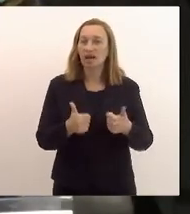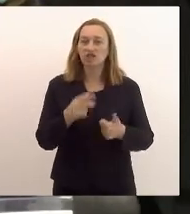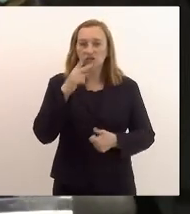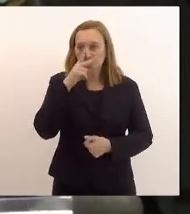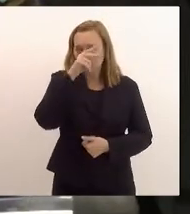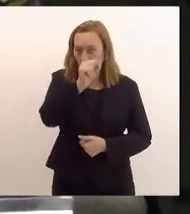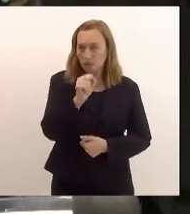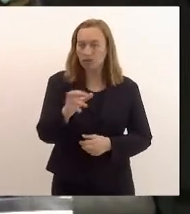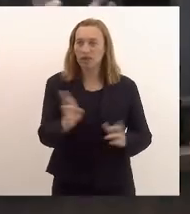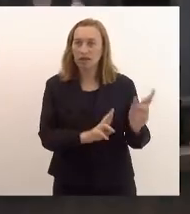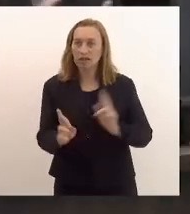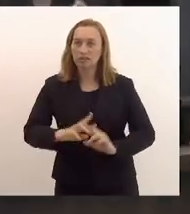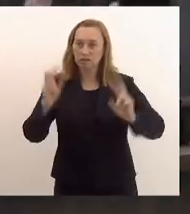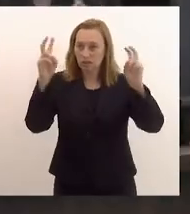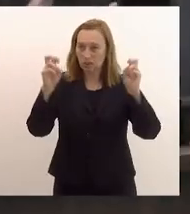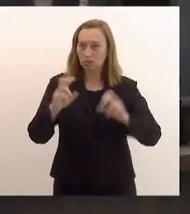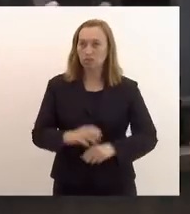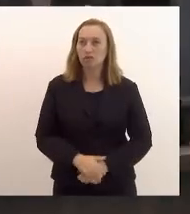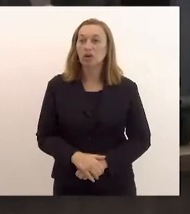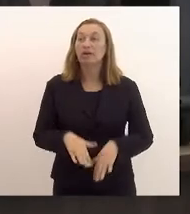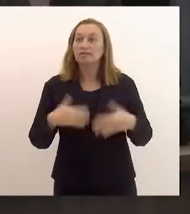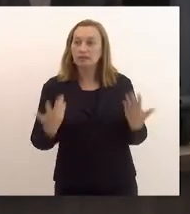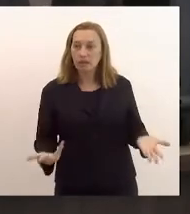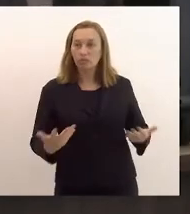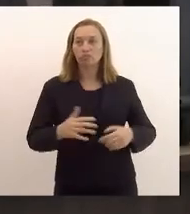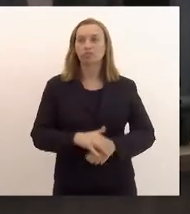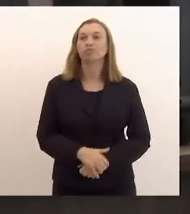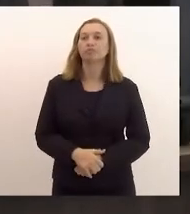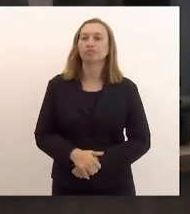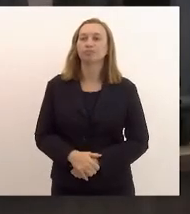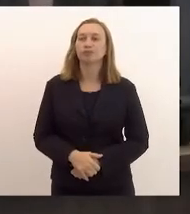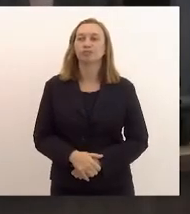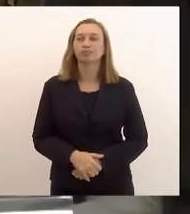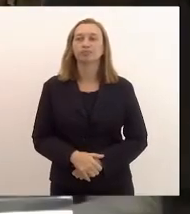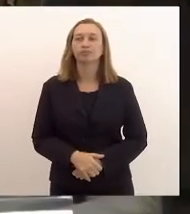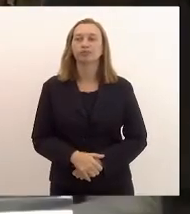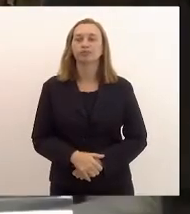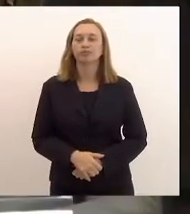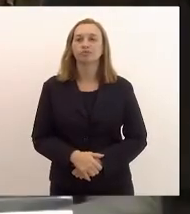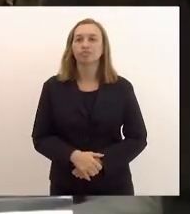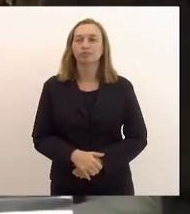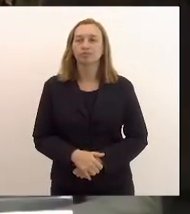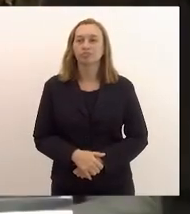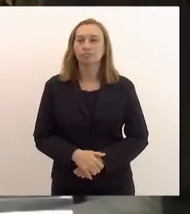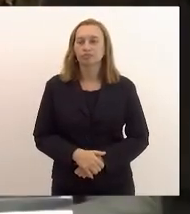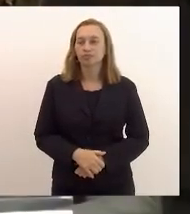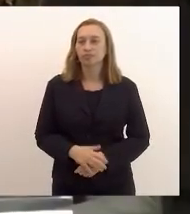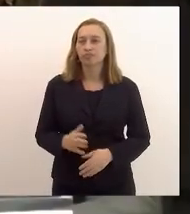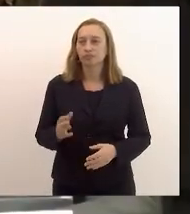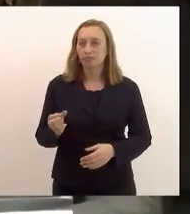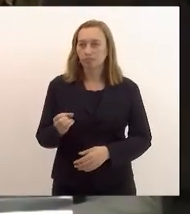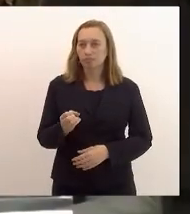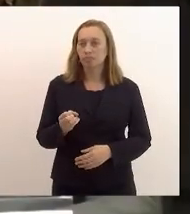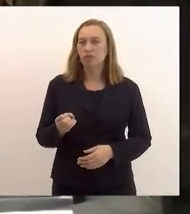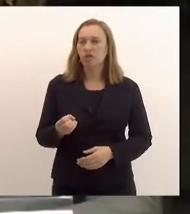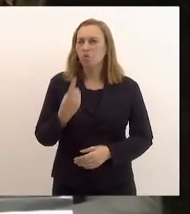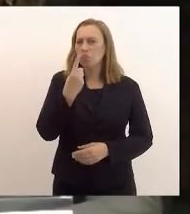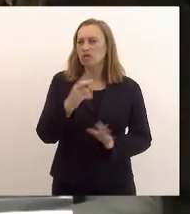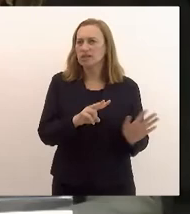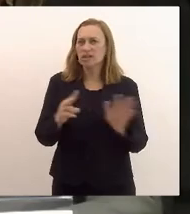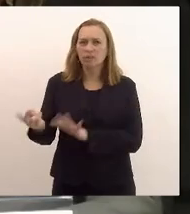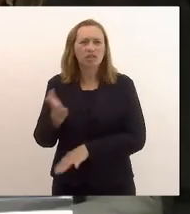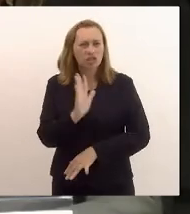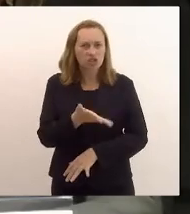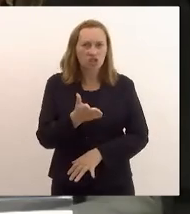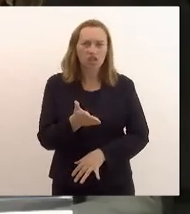em relação a isso então a mais Oi gente fez não tem uma semana